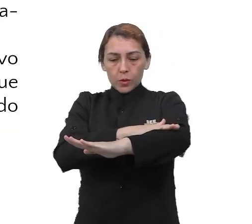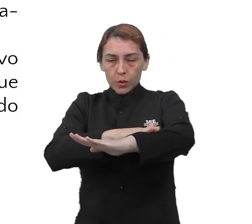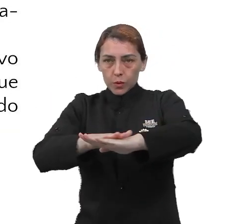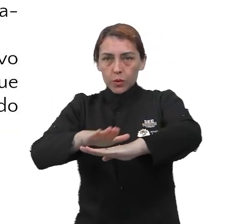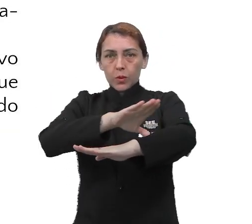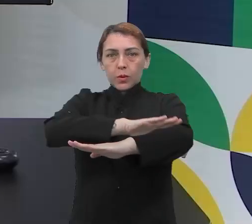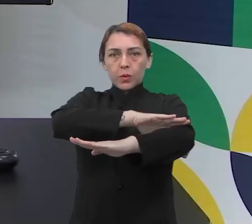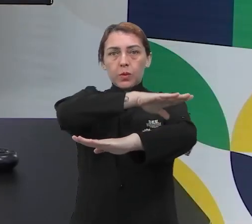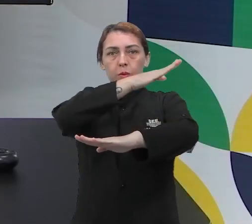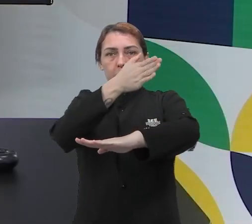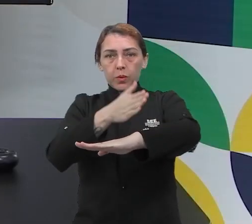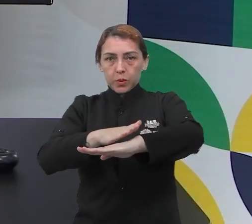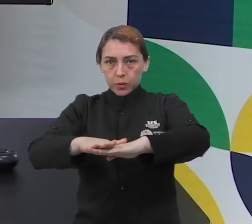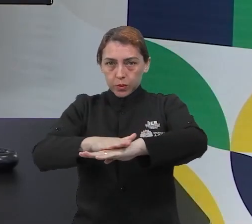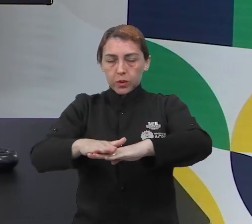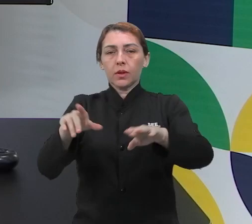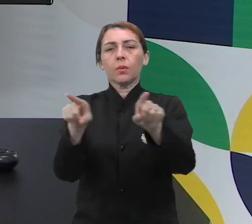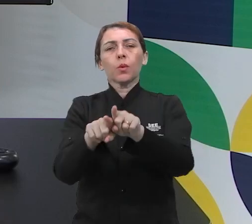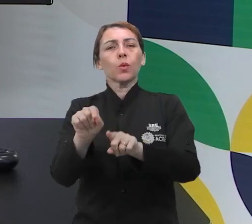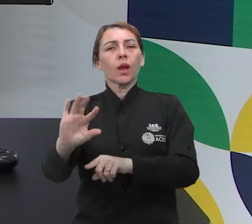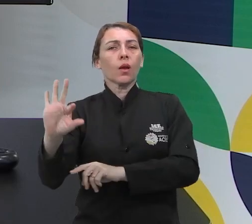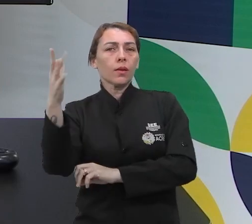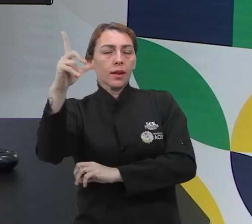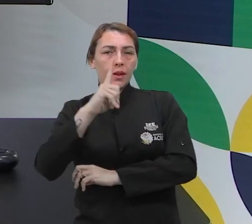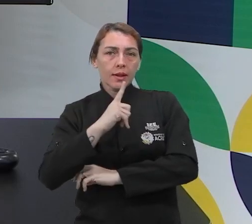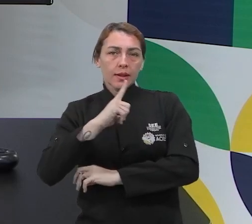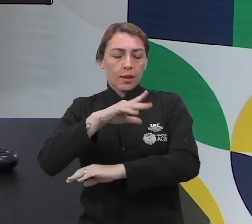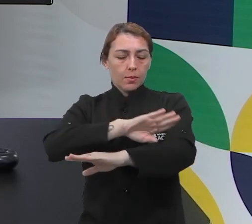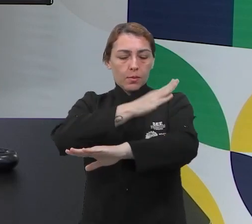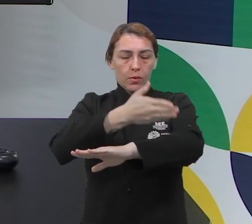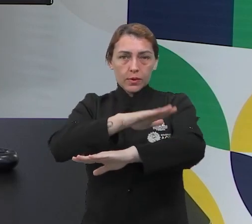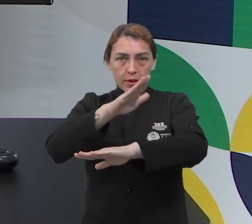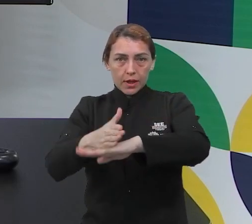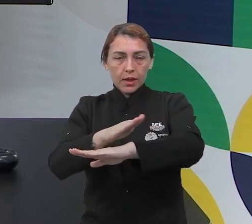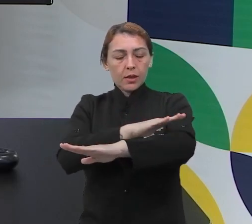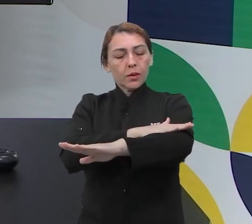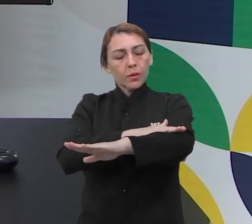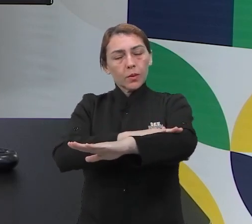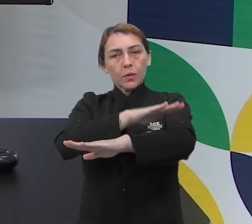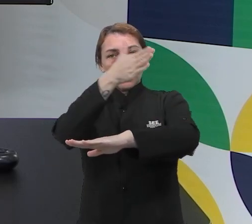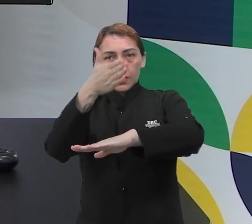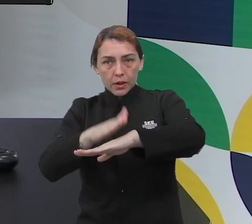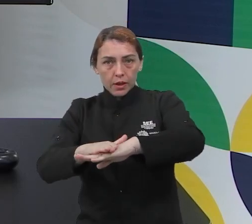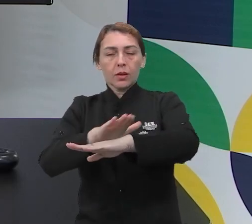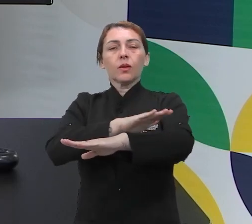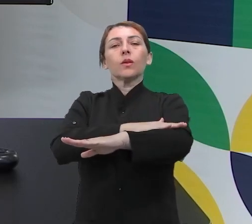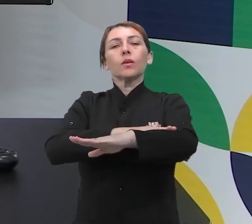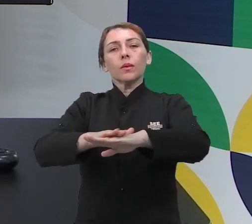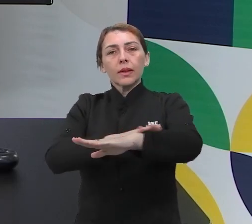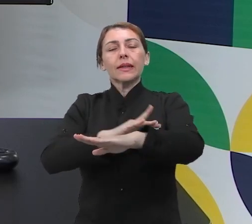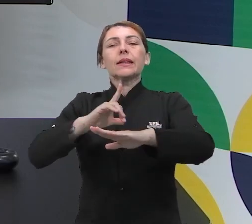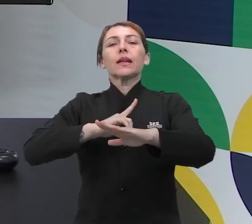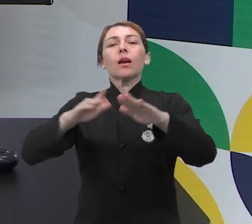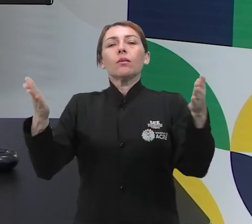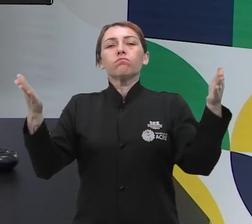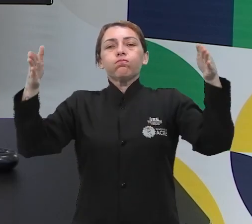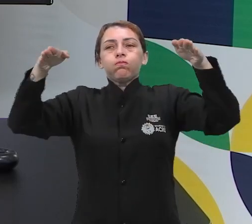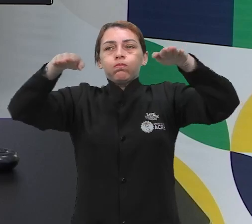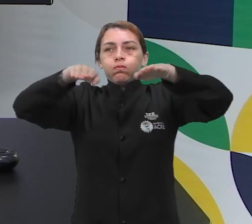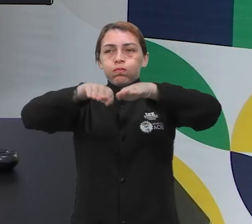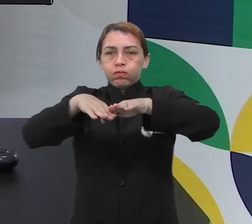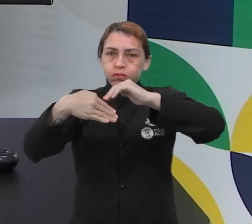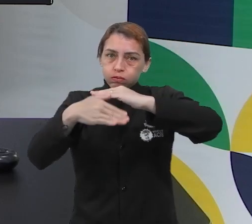tá? Então, o que acontece? Nós temos ali montanhas, planalto, planície, nós temos a depressão, que é a parte